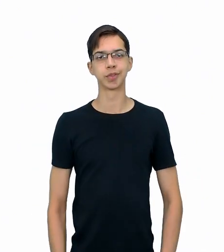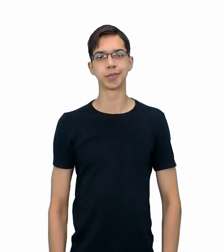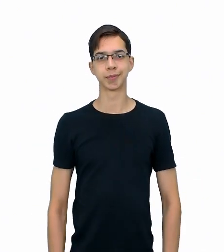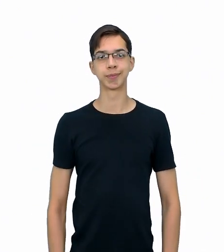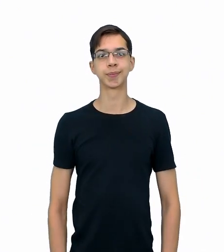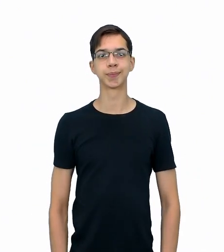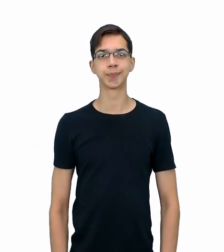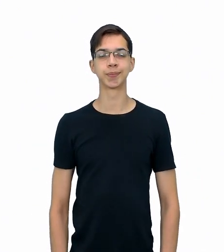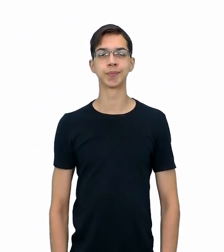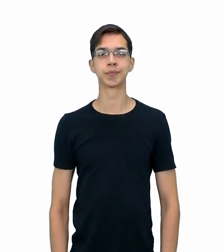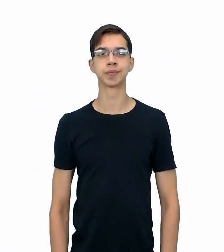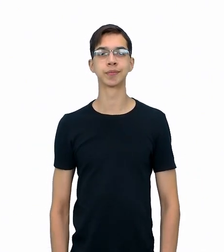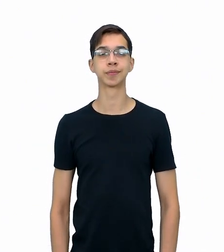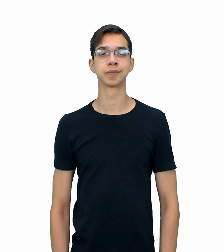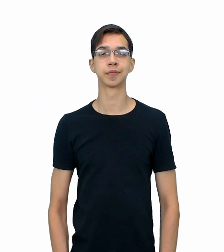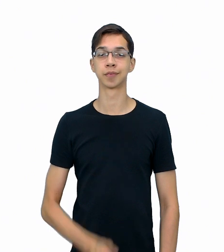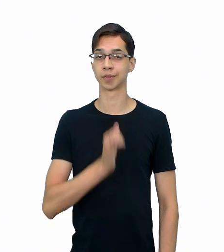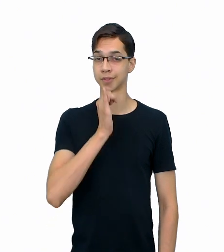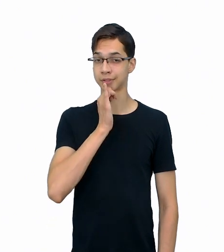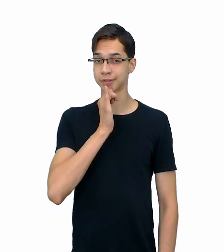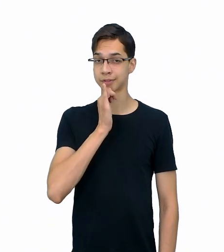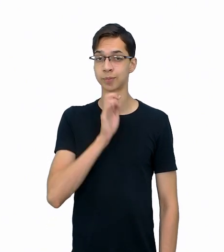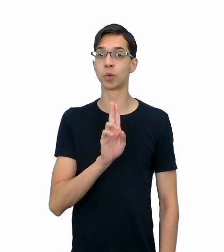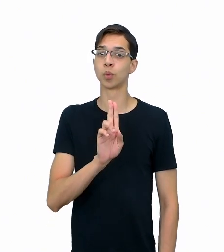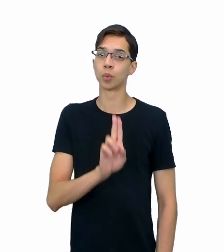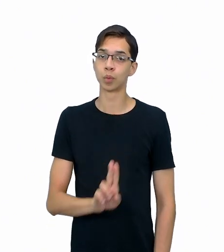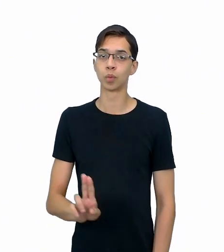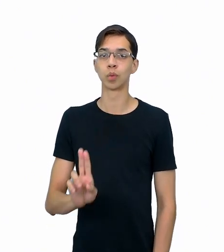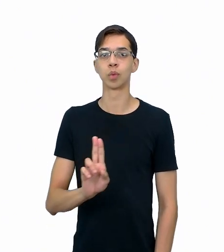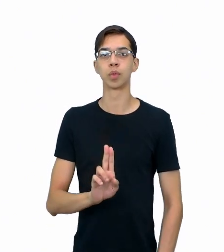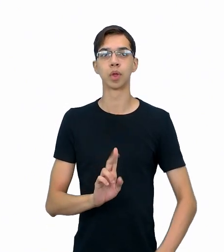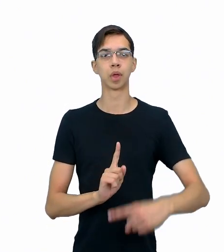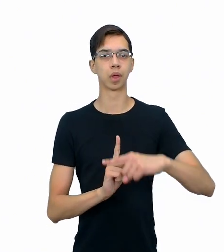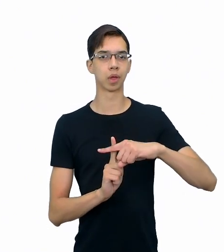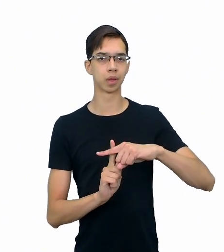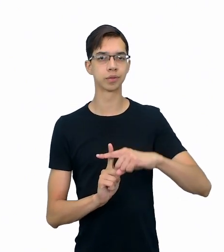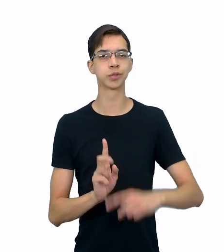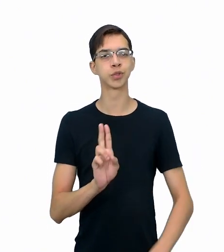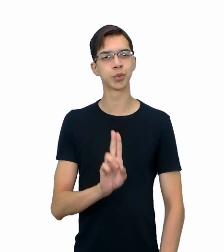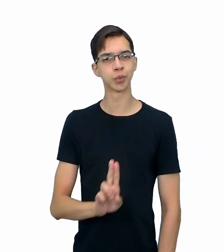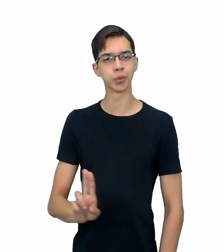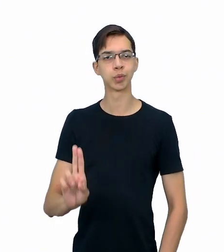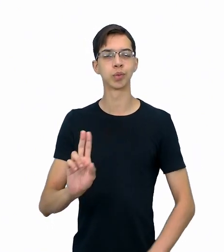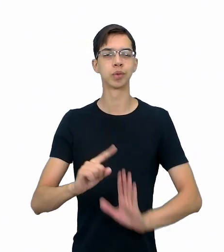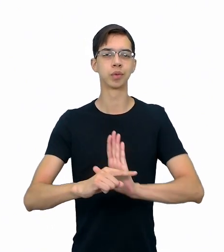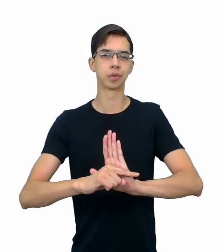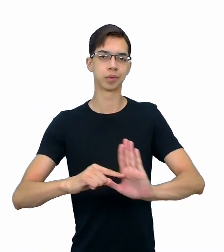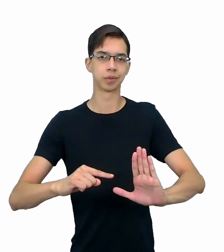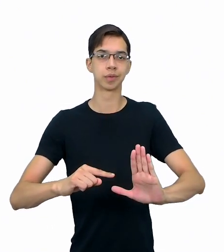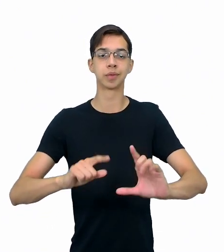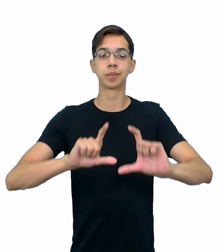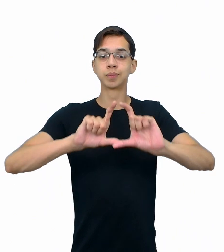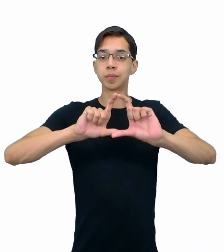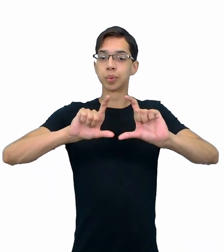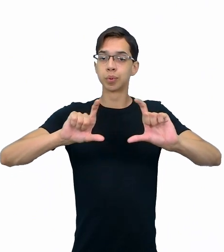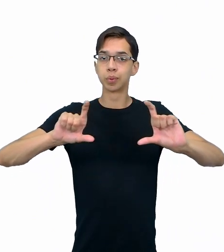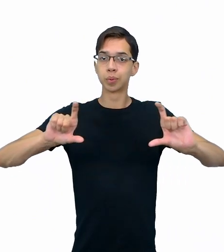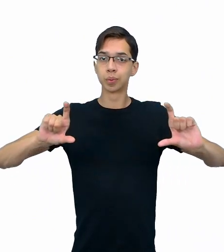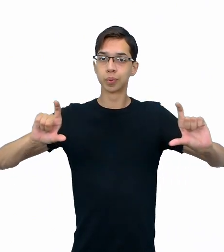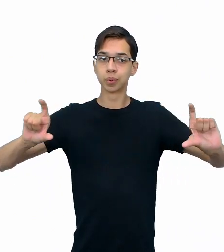operar com a adição e a subtração, diante de situações problemas, onde há ali a mudança